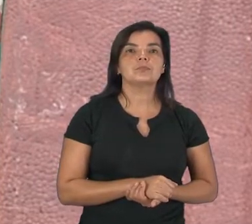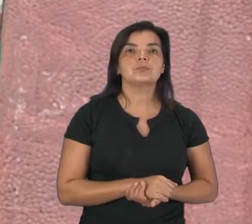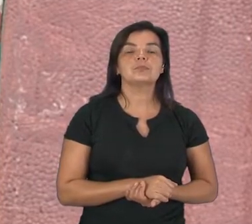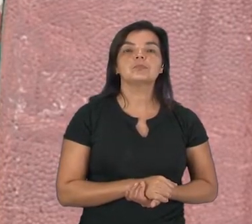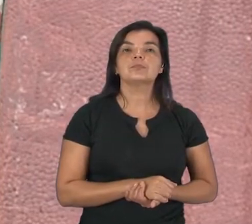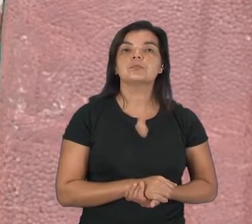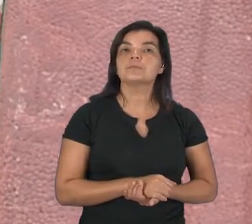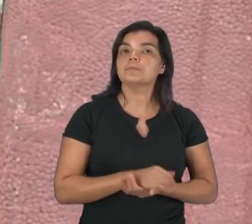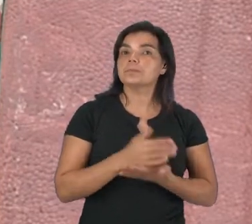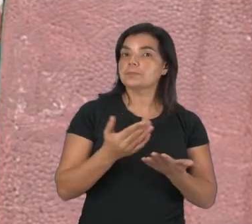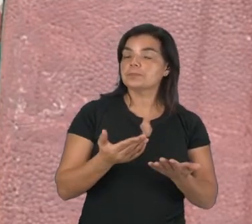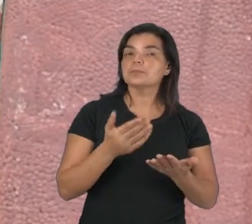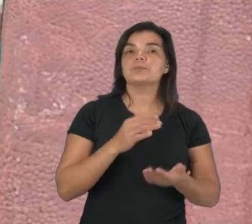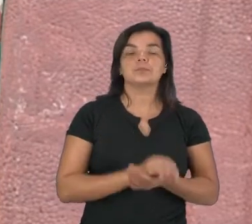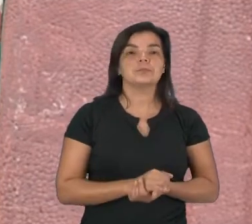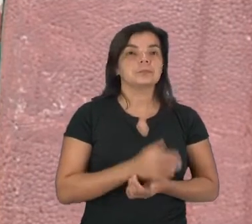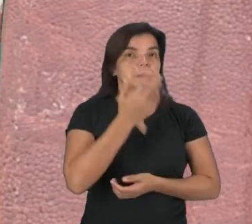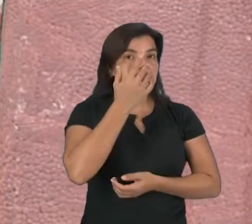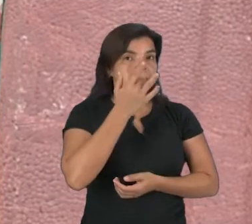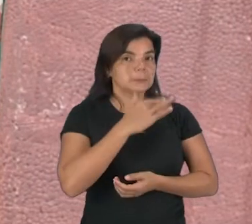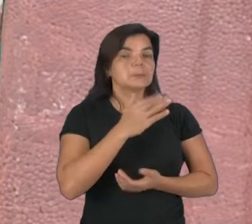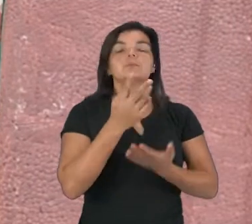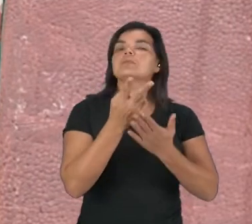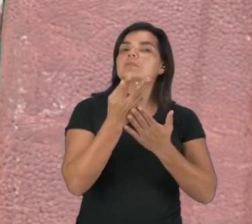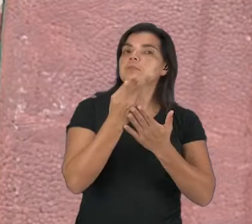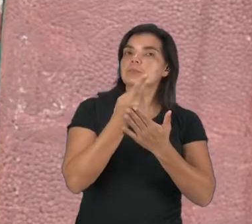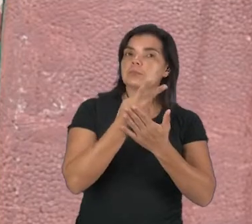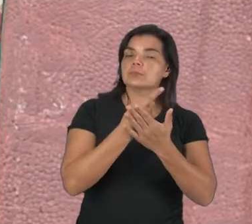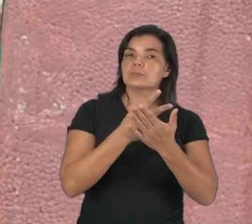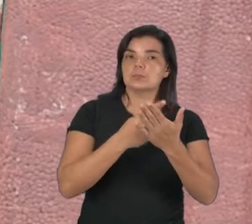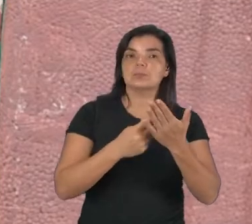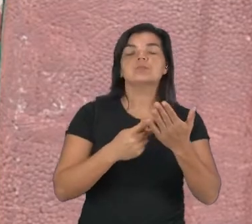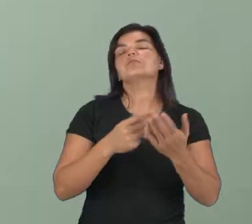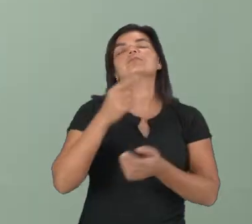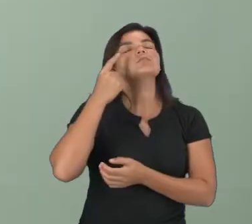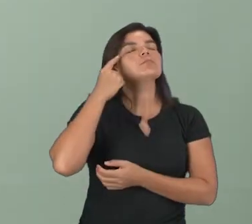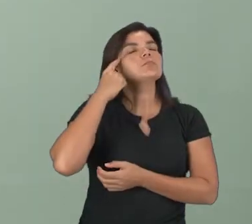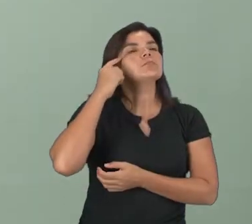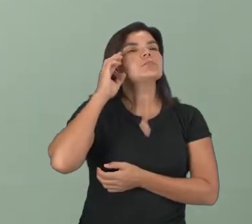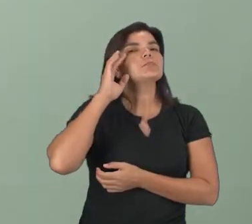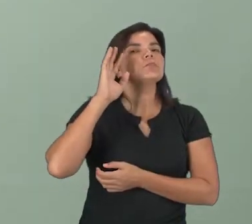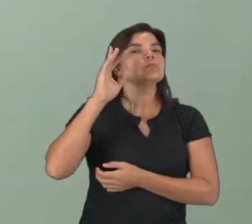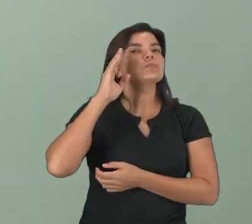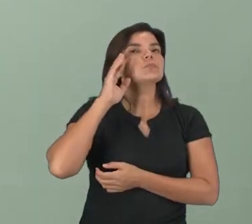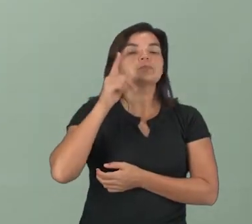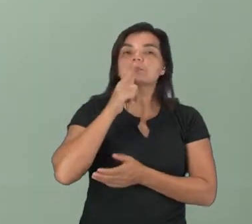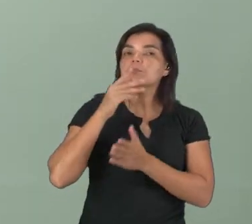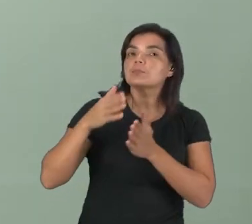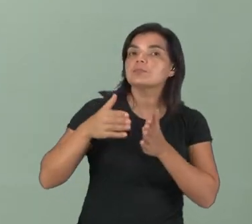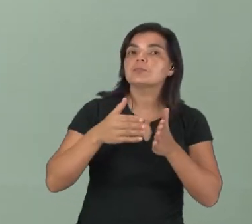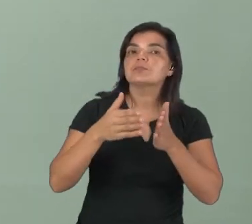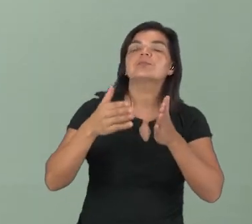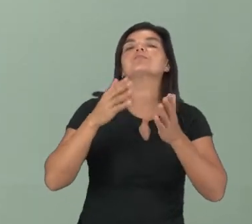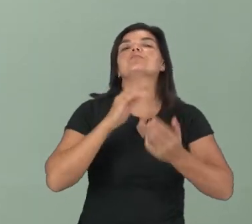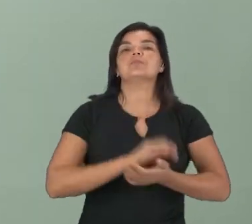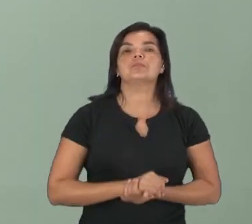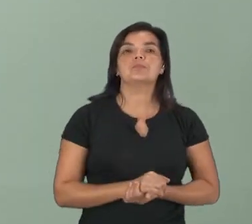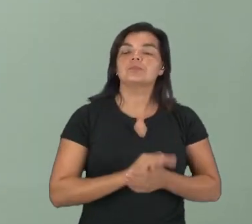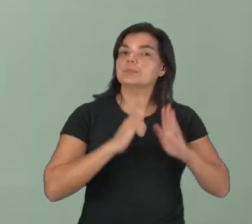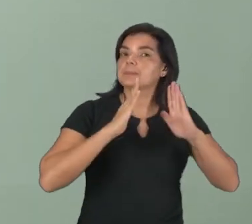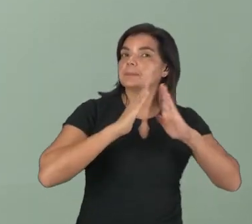aqui. E aí as crianças desenharam, as crianças imaginaram o rio, imaginaram